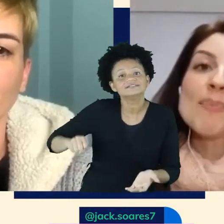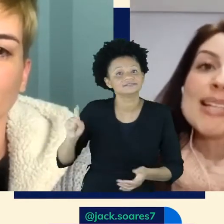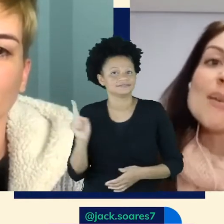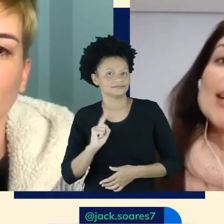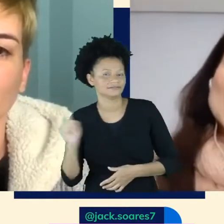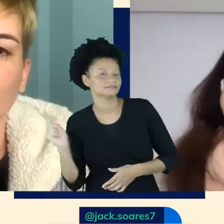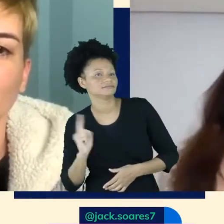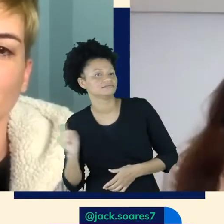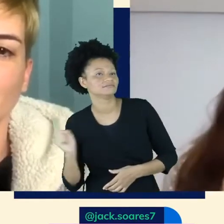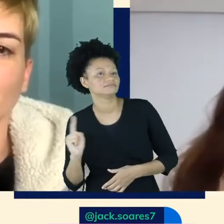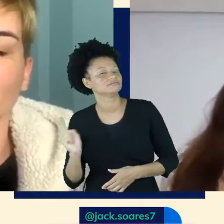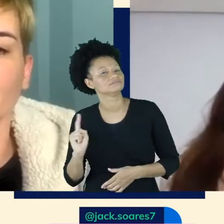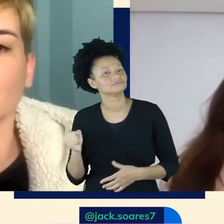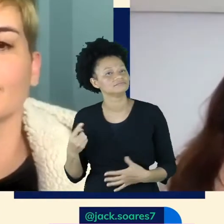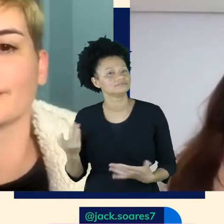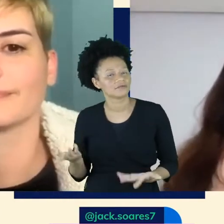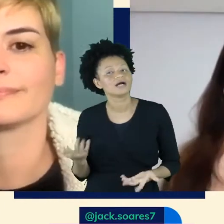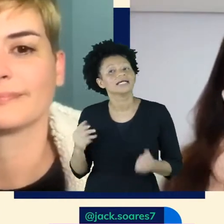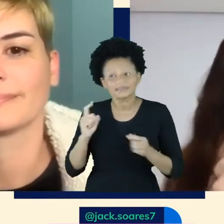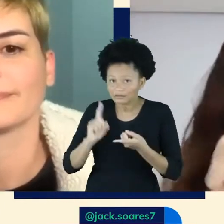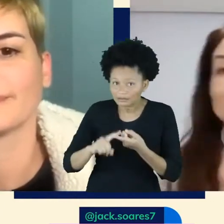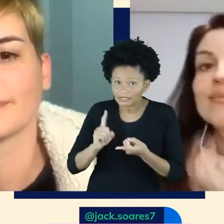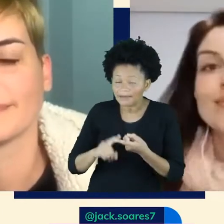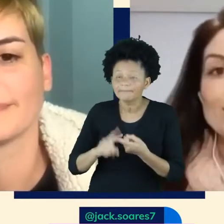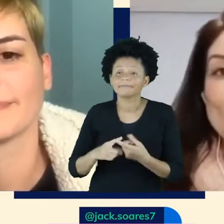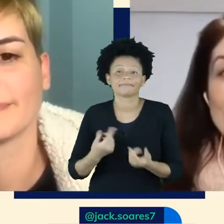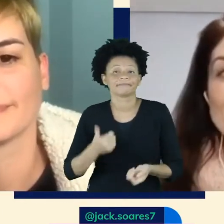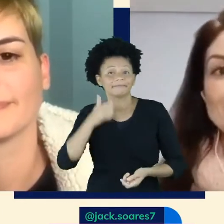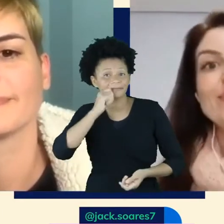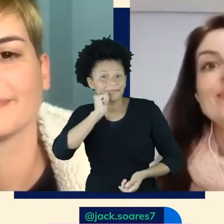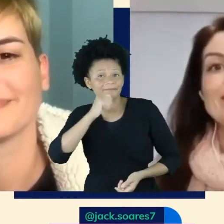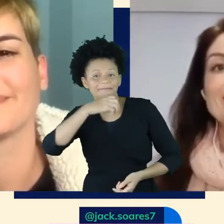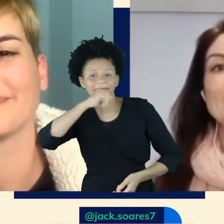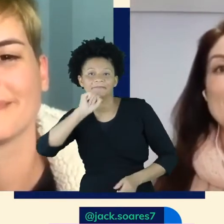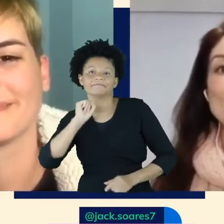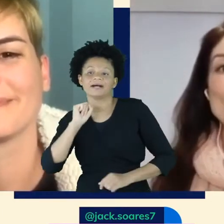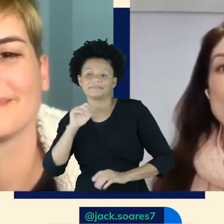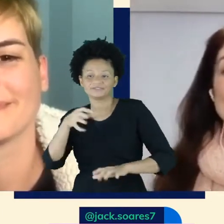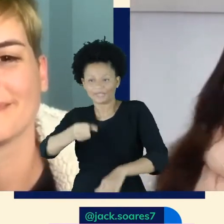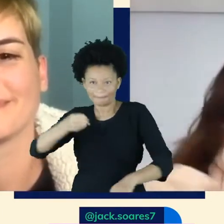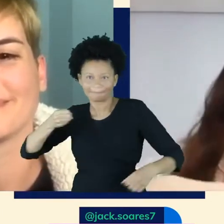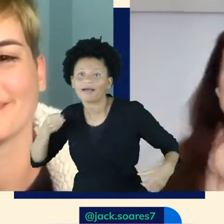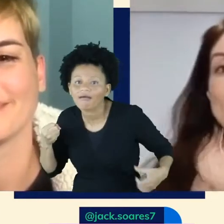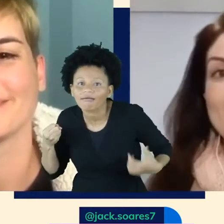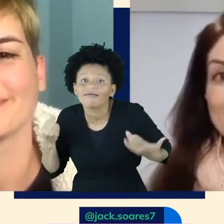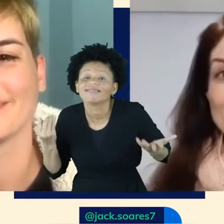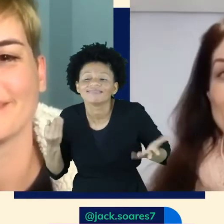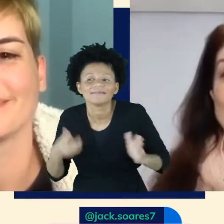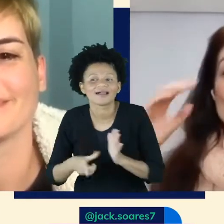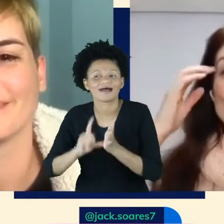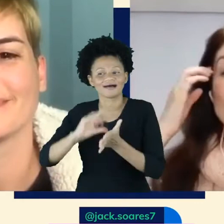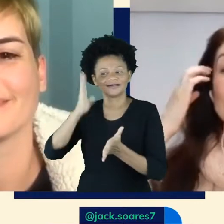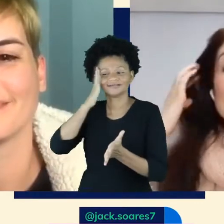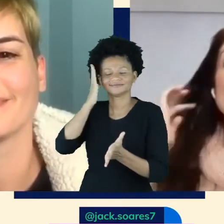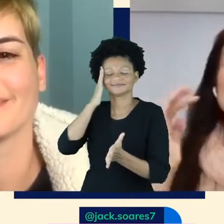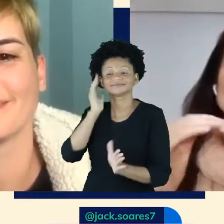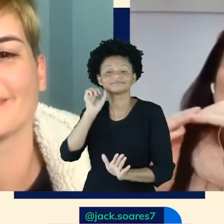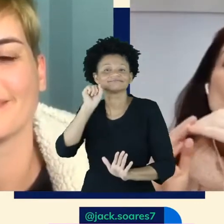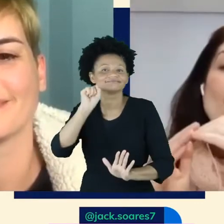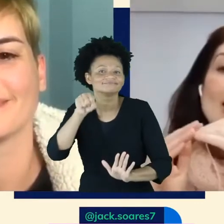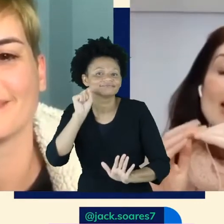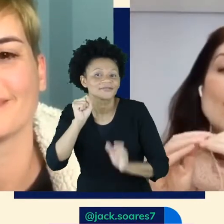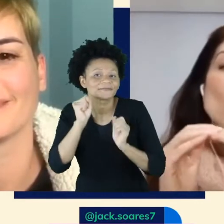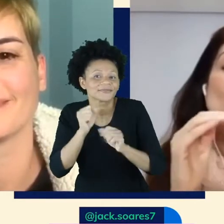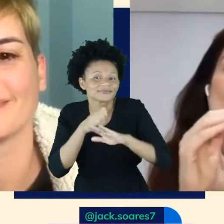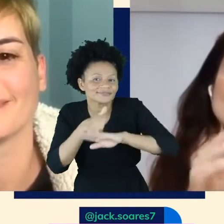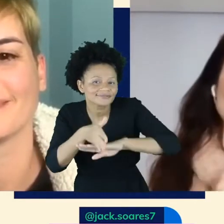que ela passe a bater na porta dos pais, ao invés de chegar direto no quarto, ao invés de chegar direto no banheiro. Então,